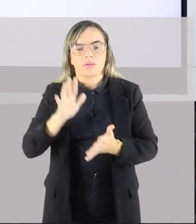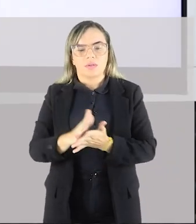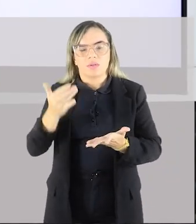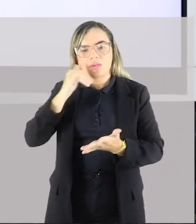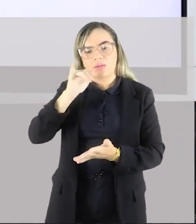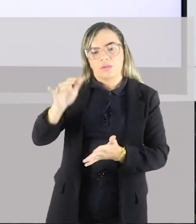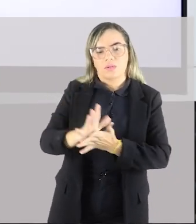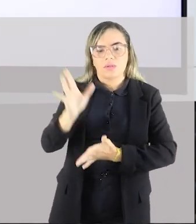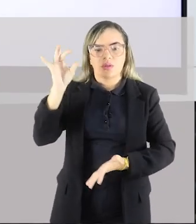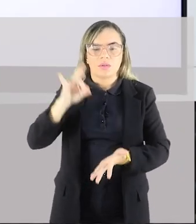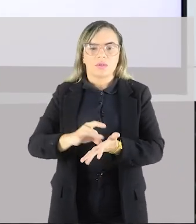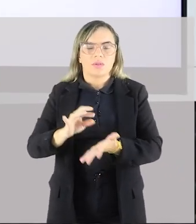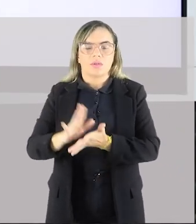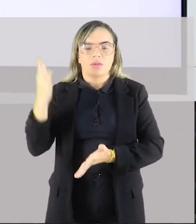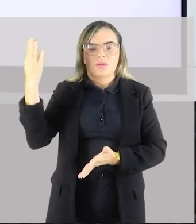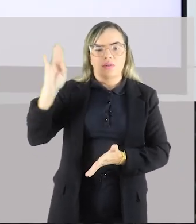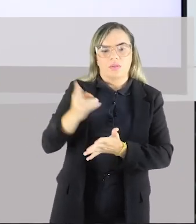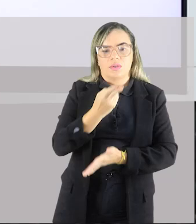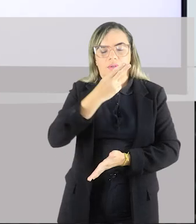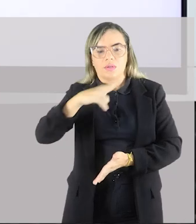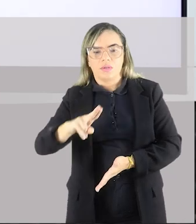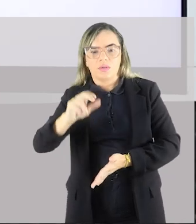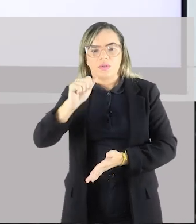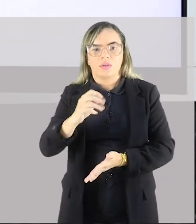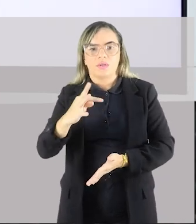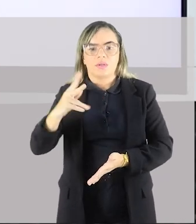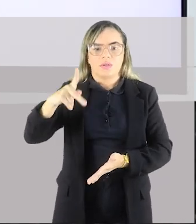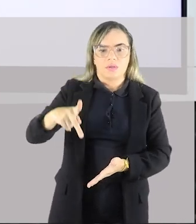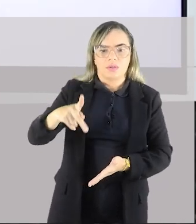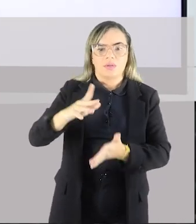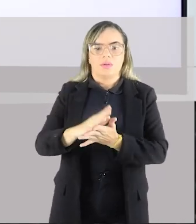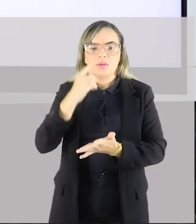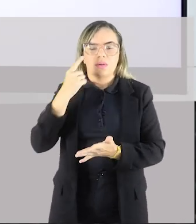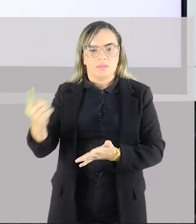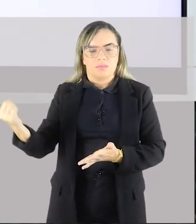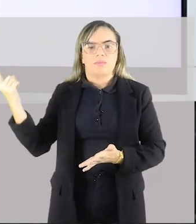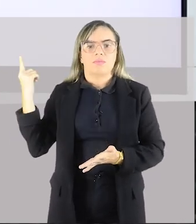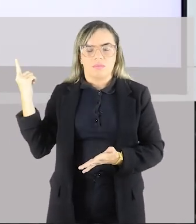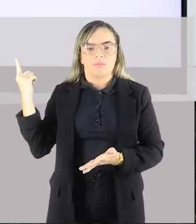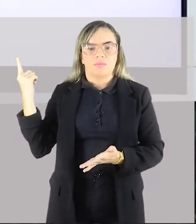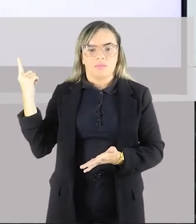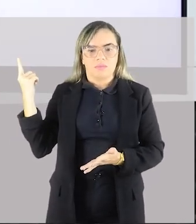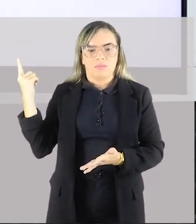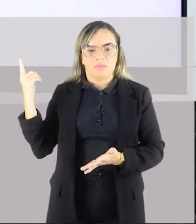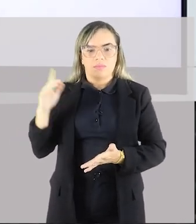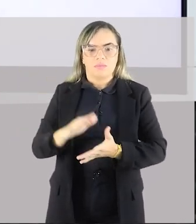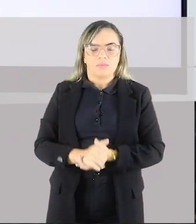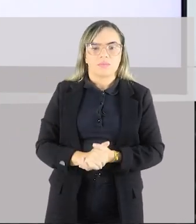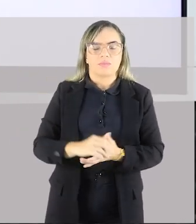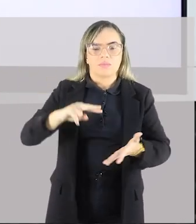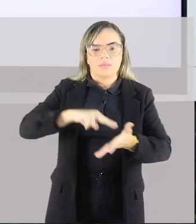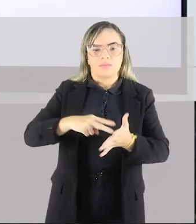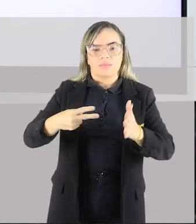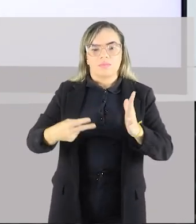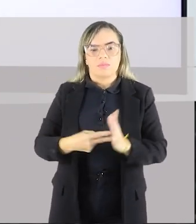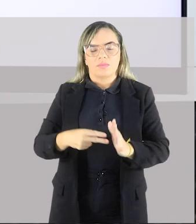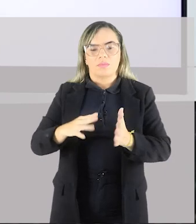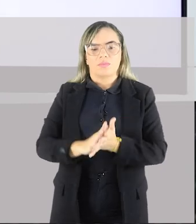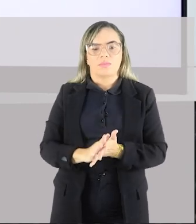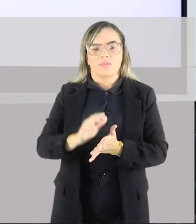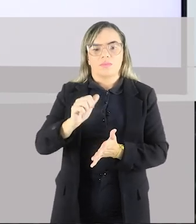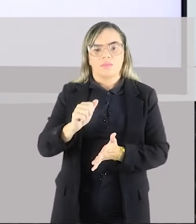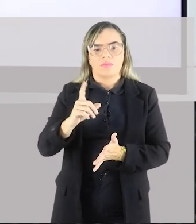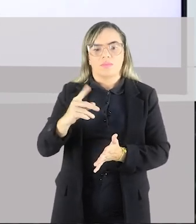Na verdade, na biologia, a gente chama isso de ATP, tá certo? Então, ATP significa pra